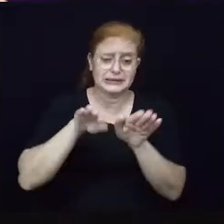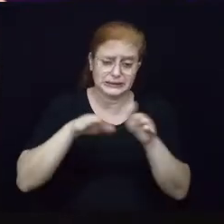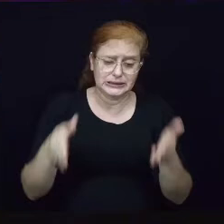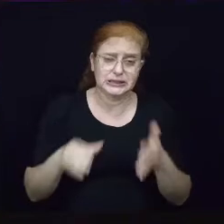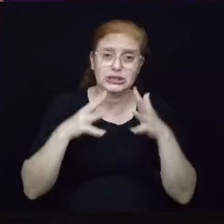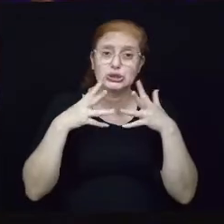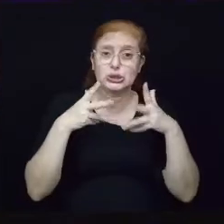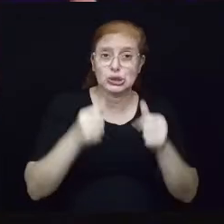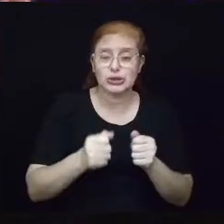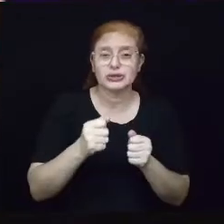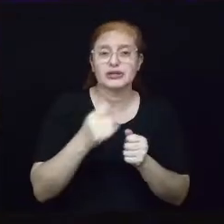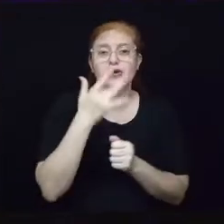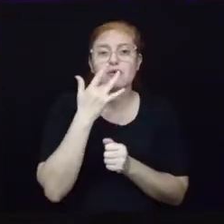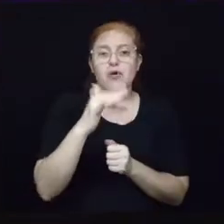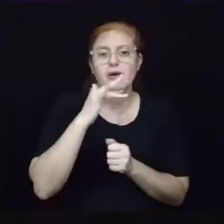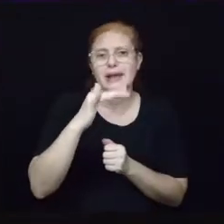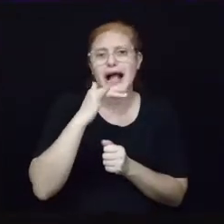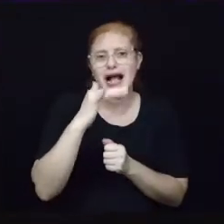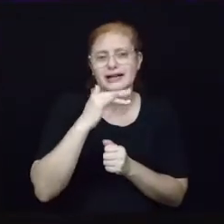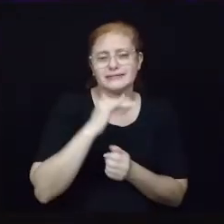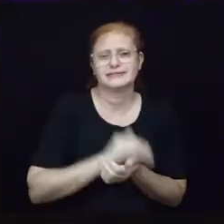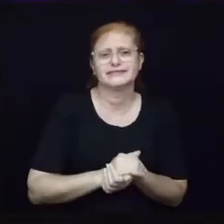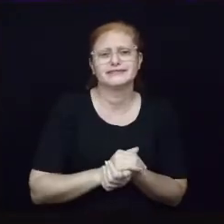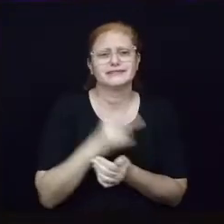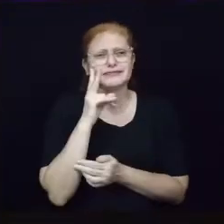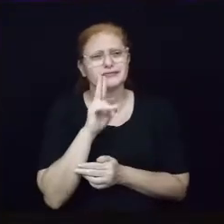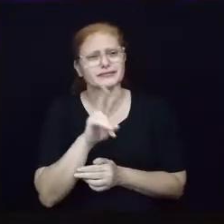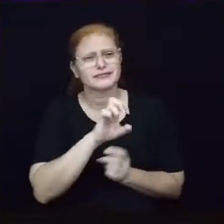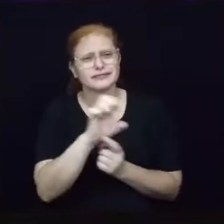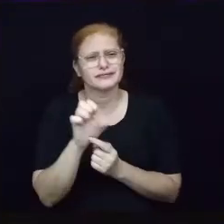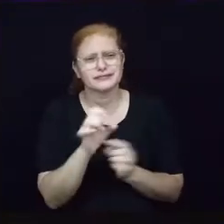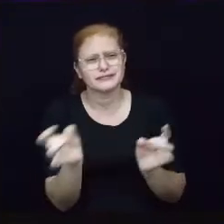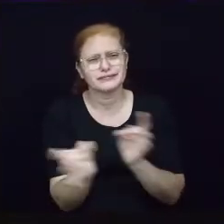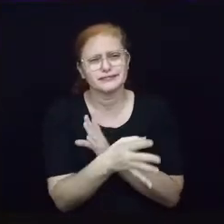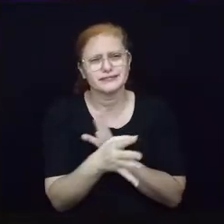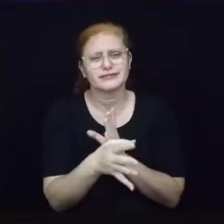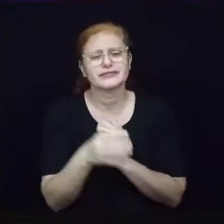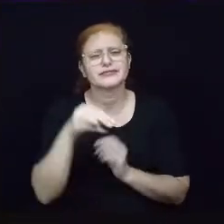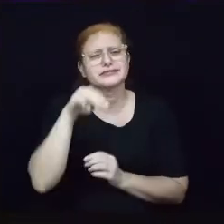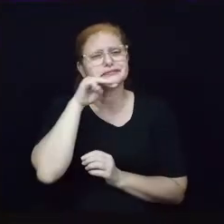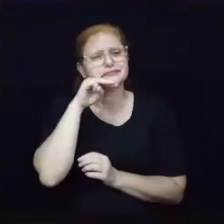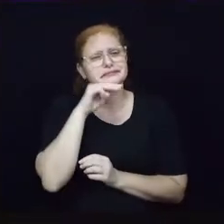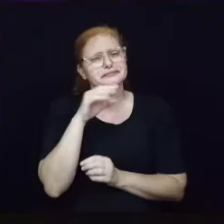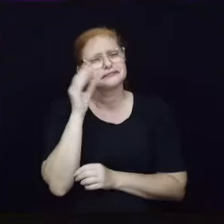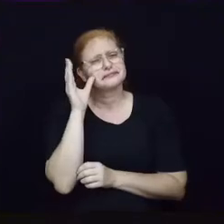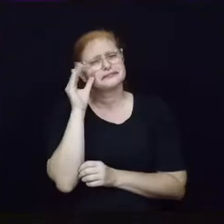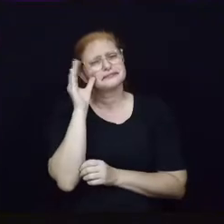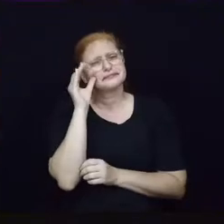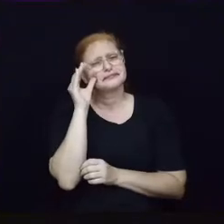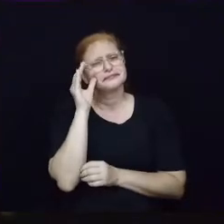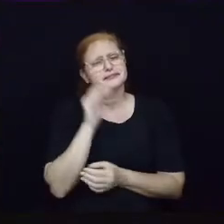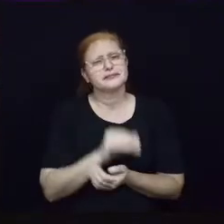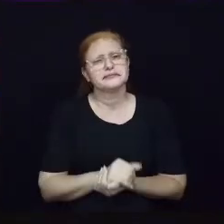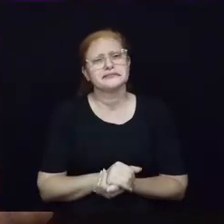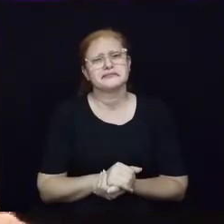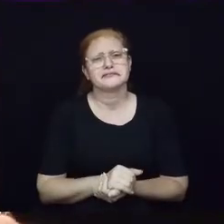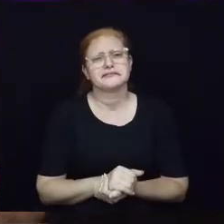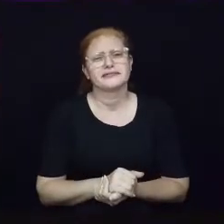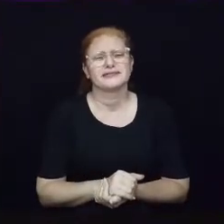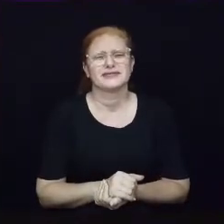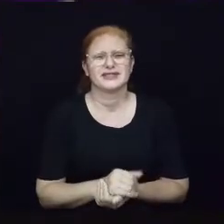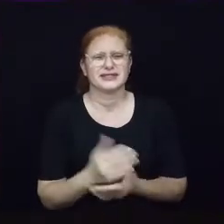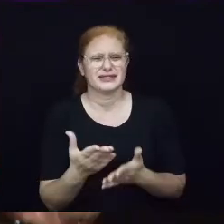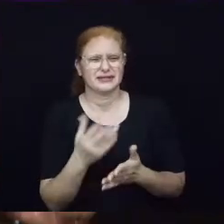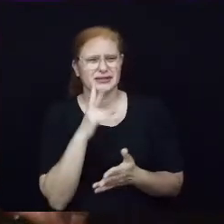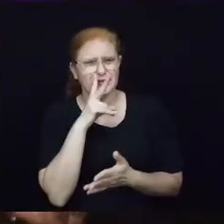todas brancas, e quando vimos a exposição montada, o Mauro observou que o